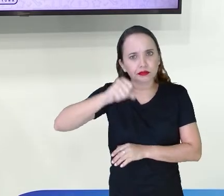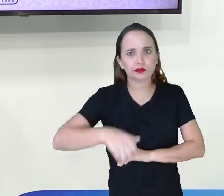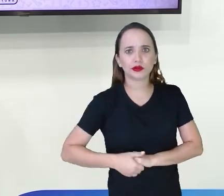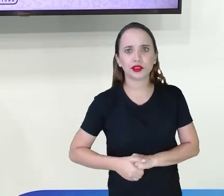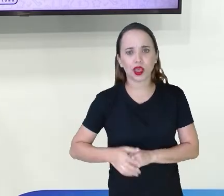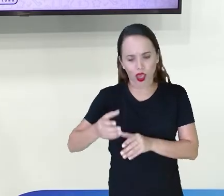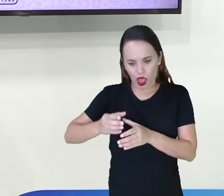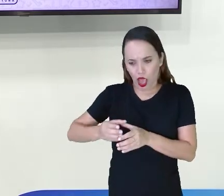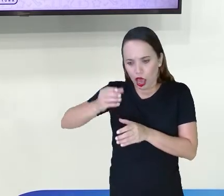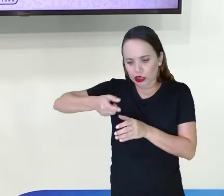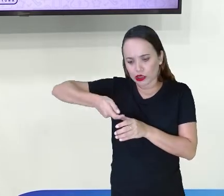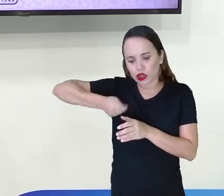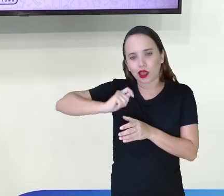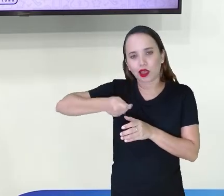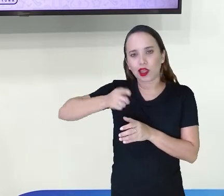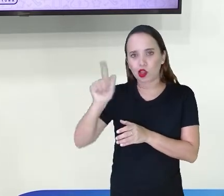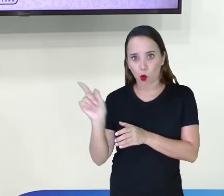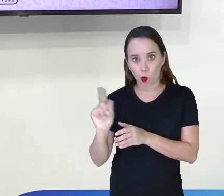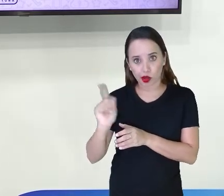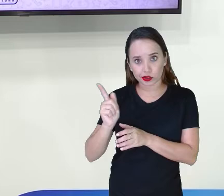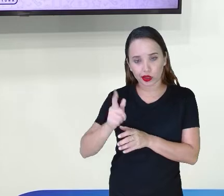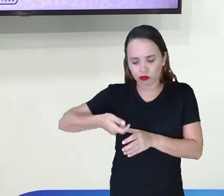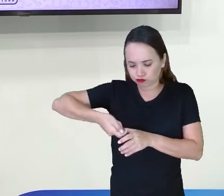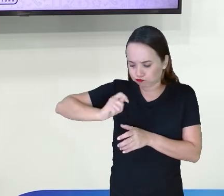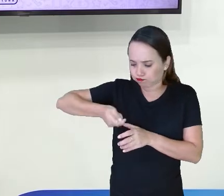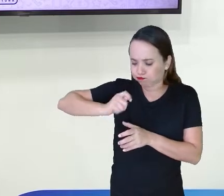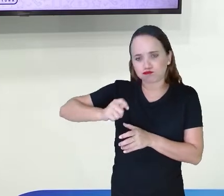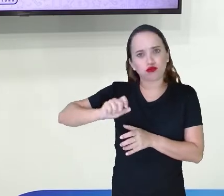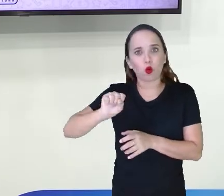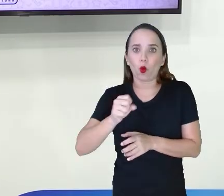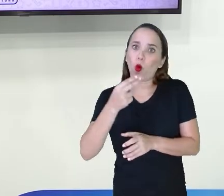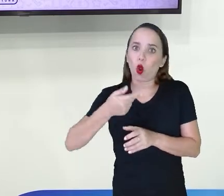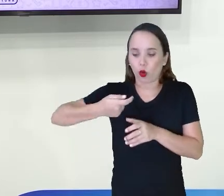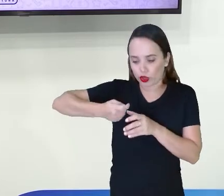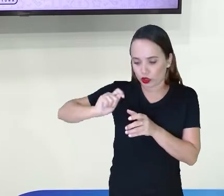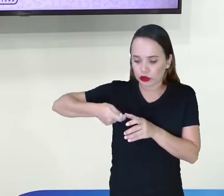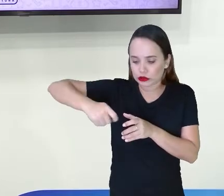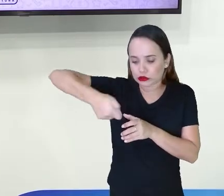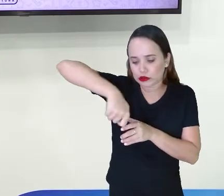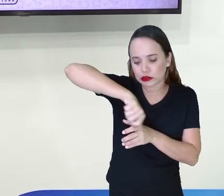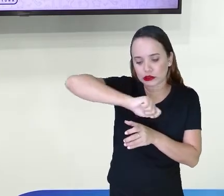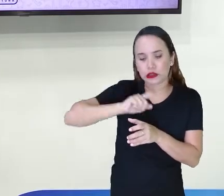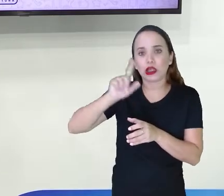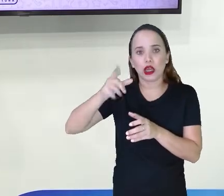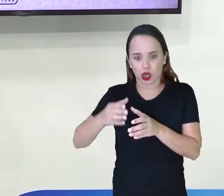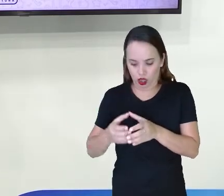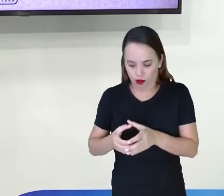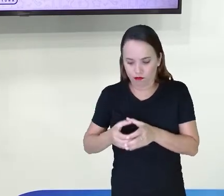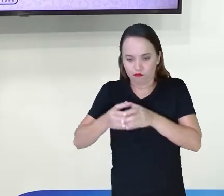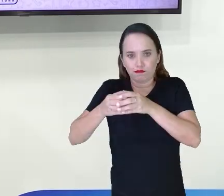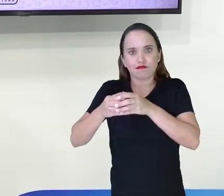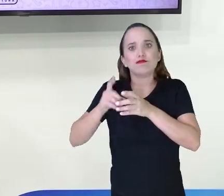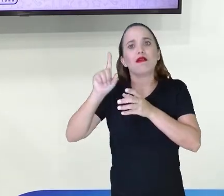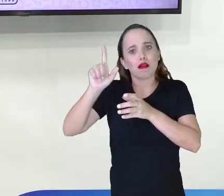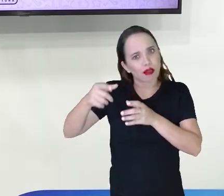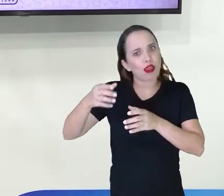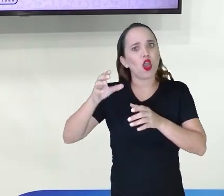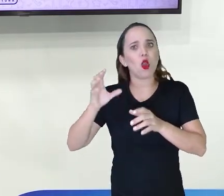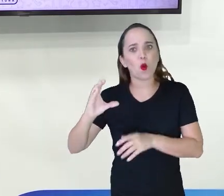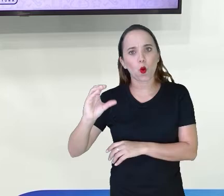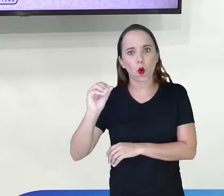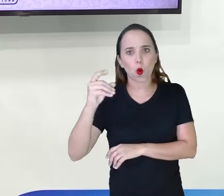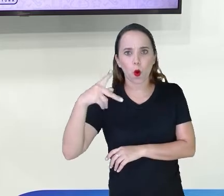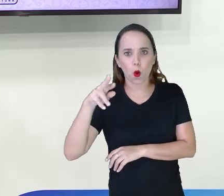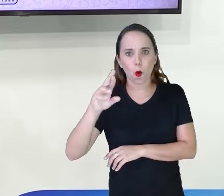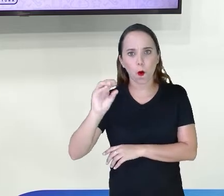de refrigerante, aquela latinha de ervilha, de leite condensado. É um corpo redondo, sólido geométrico,